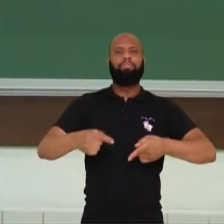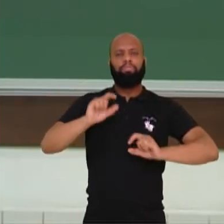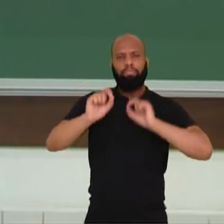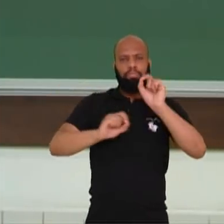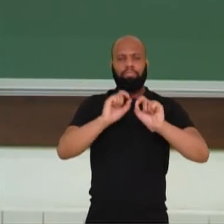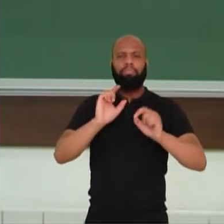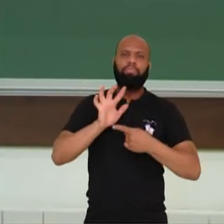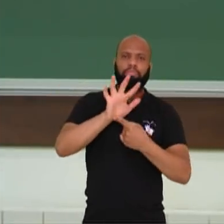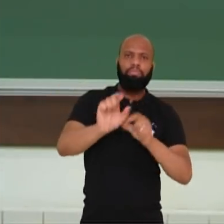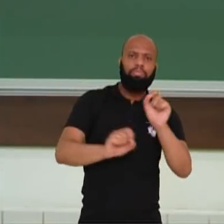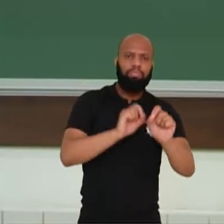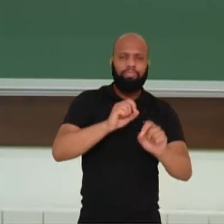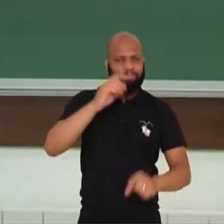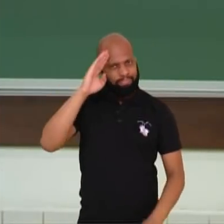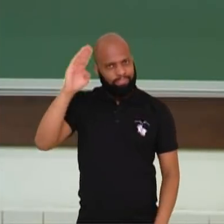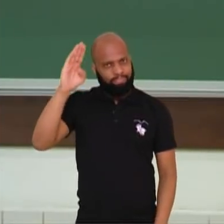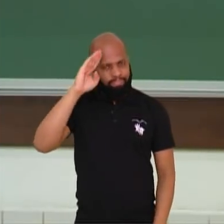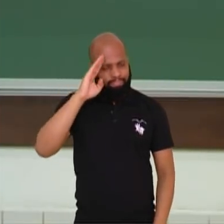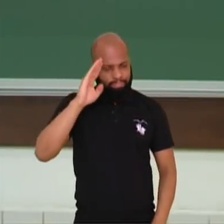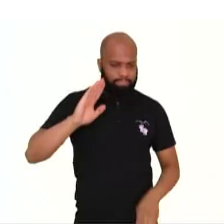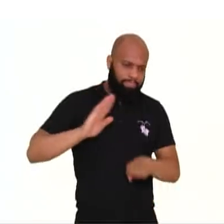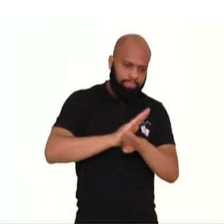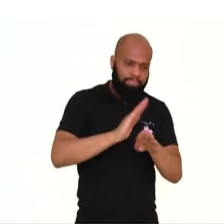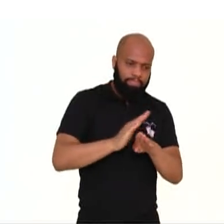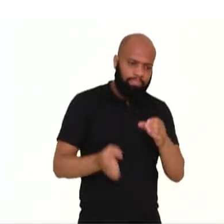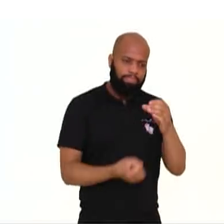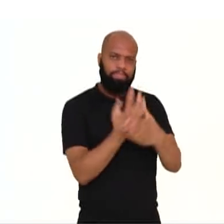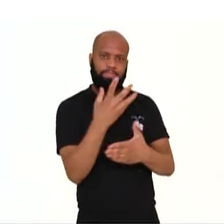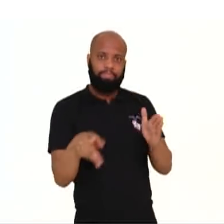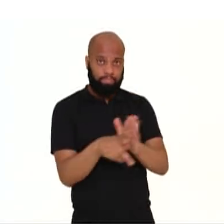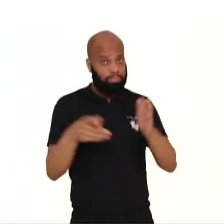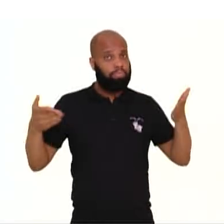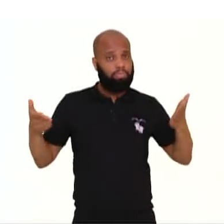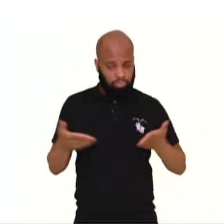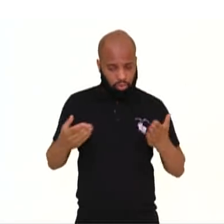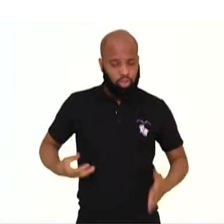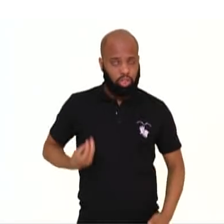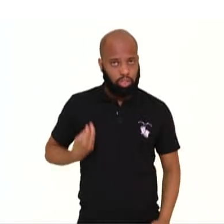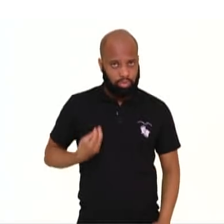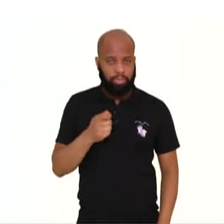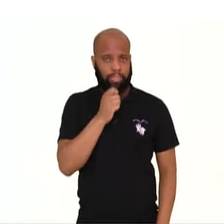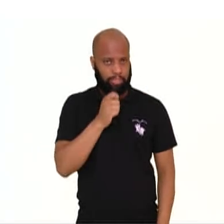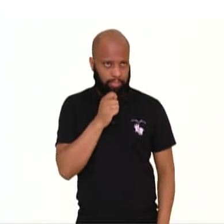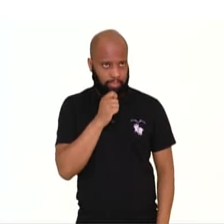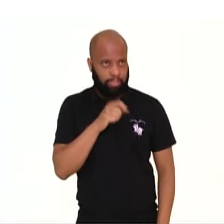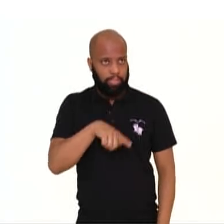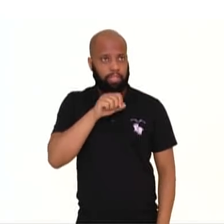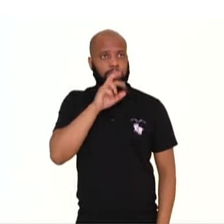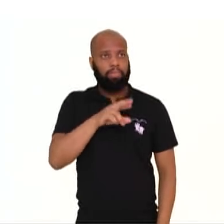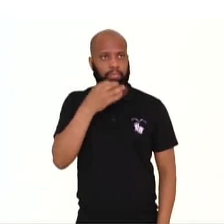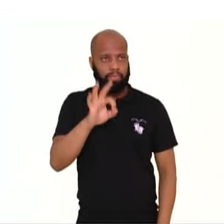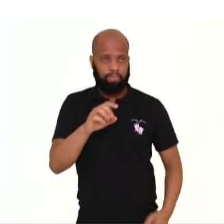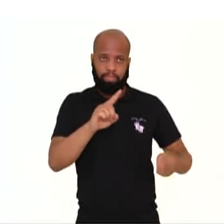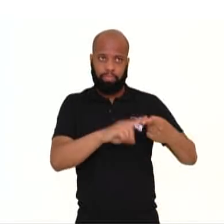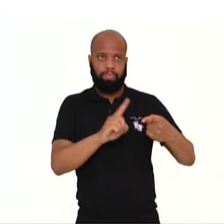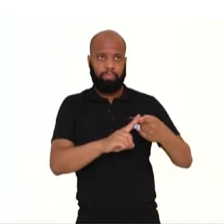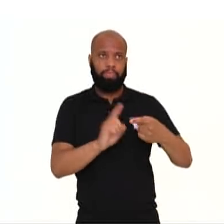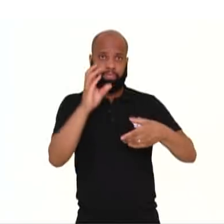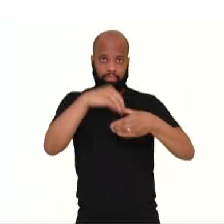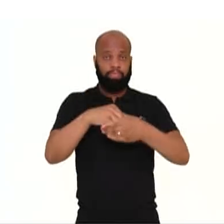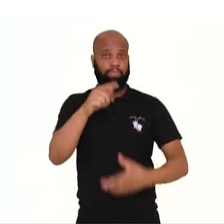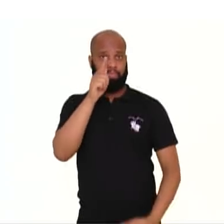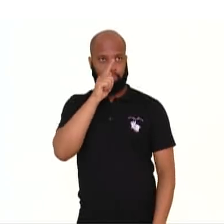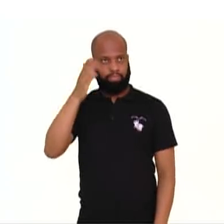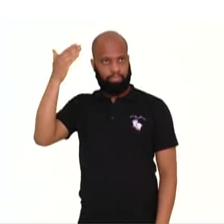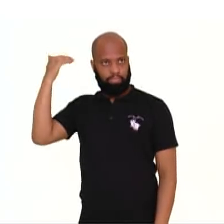uma das principais contribuições da Grécia Antiga para a civilização atual. Assinale a alternativa correta. Letra A. Na